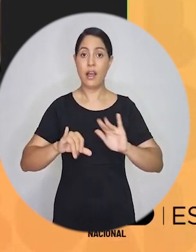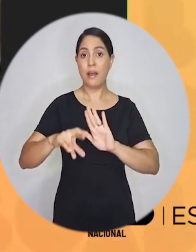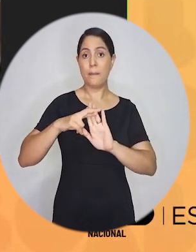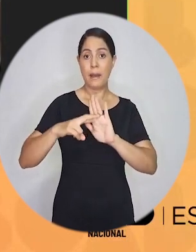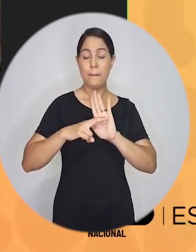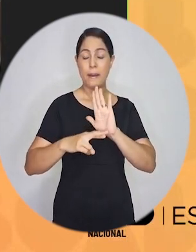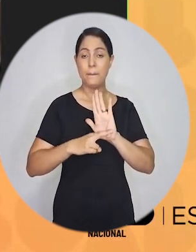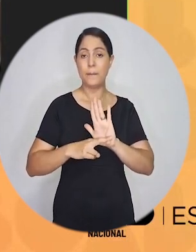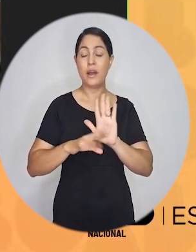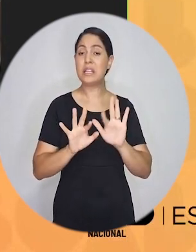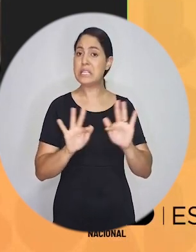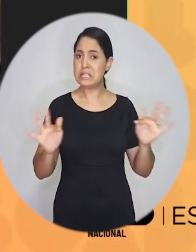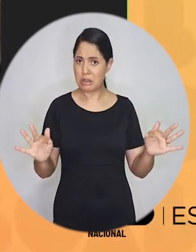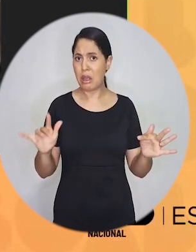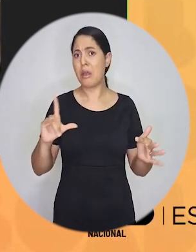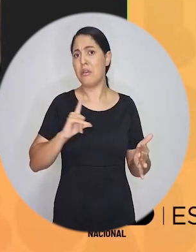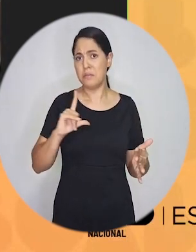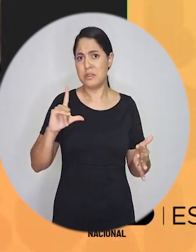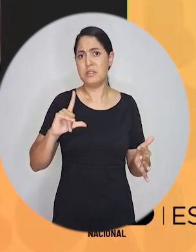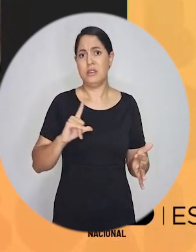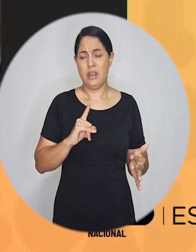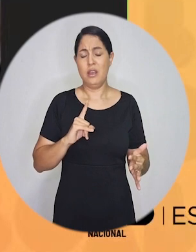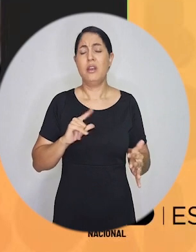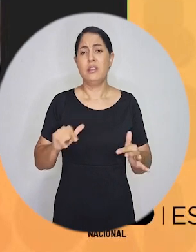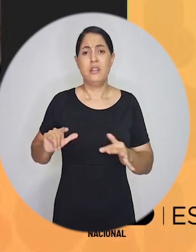olhar, existem regras comuns